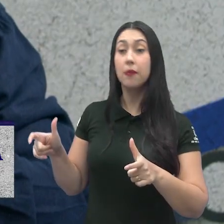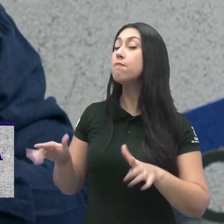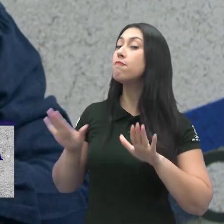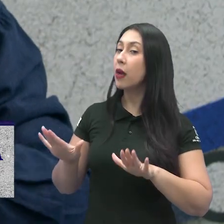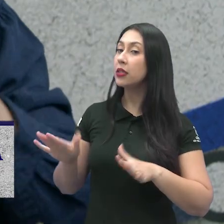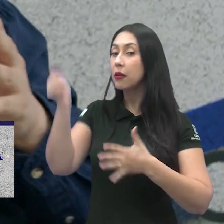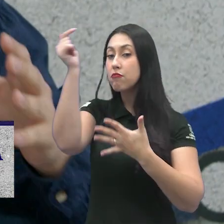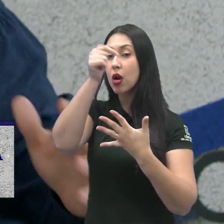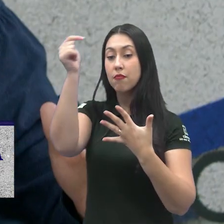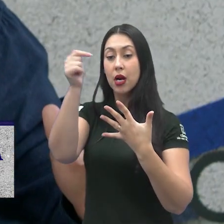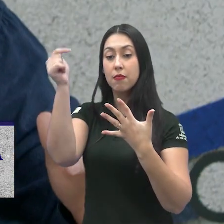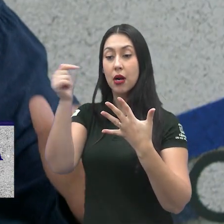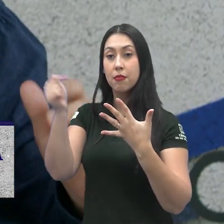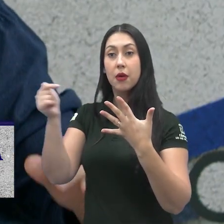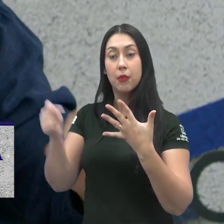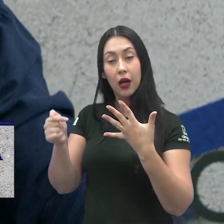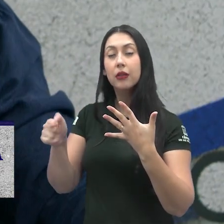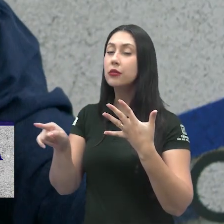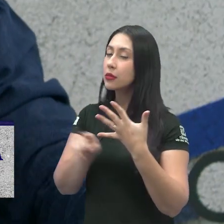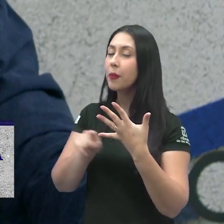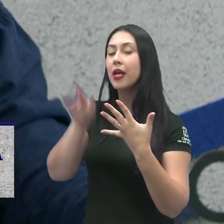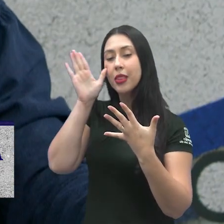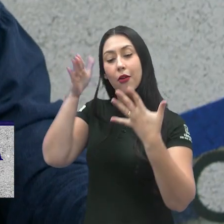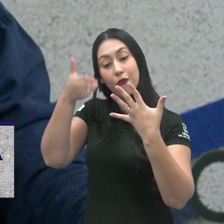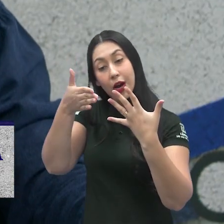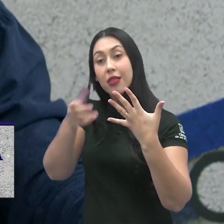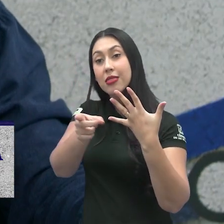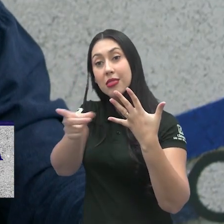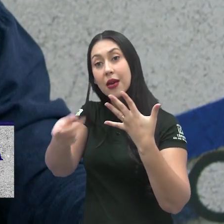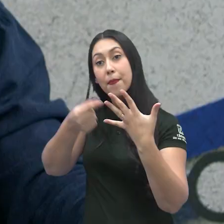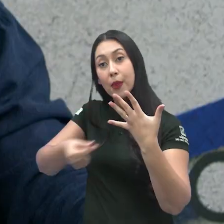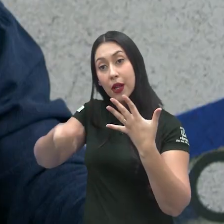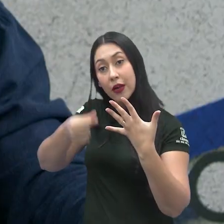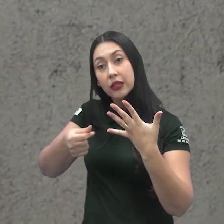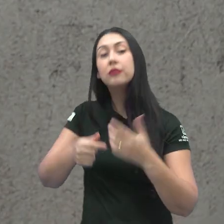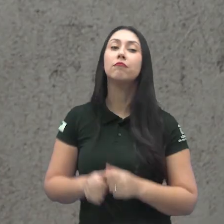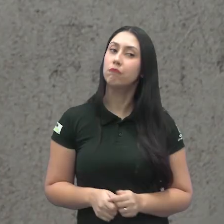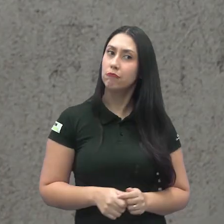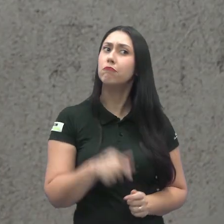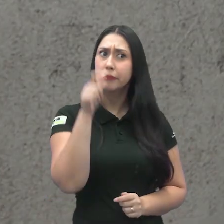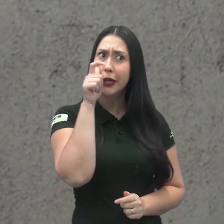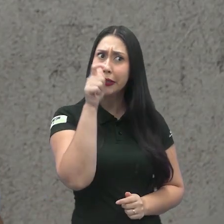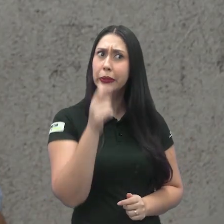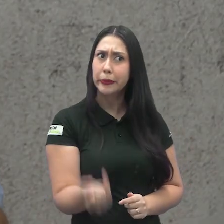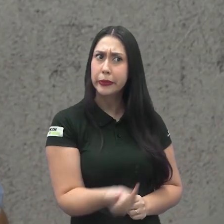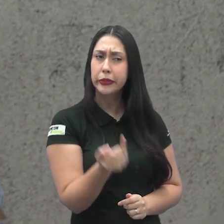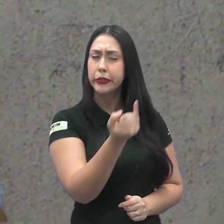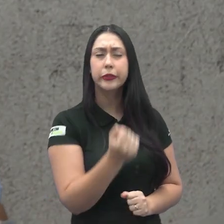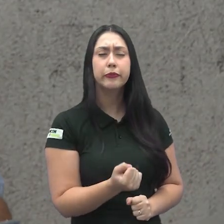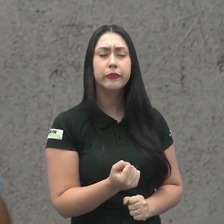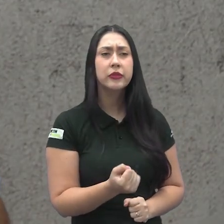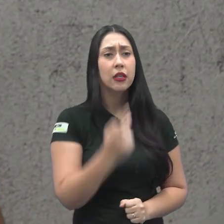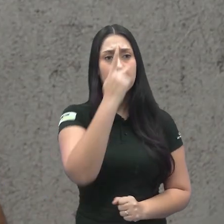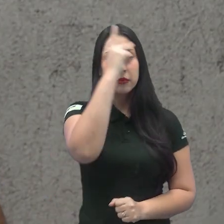mais multidisciplinar, também focado no comércio exterior de um país. É muito interessante, é fundamental, né, professor?